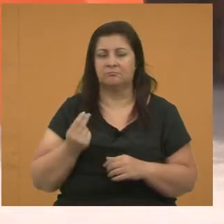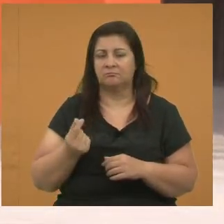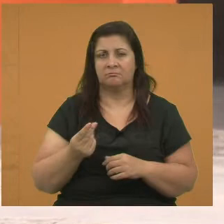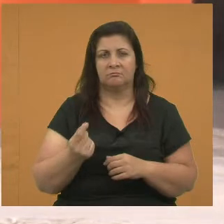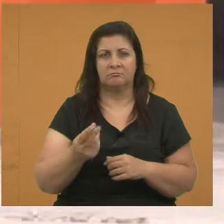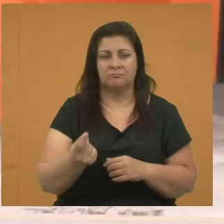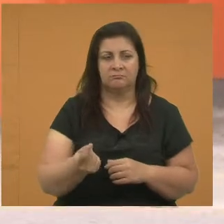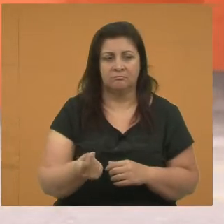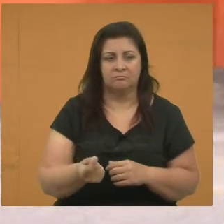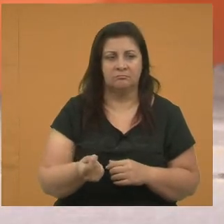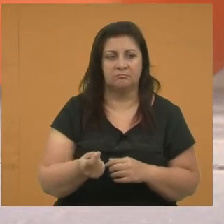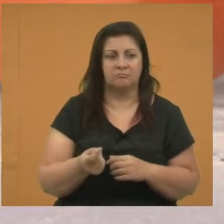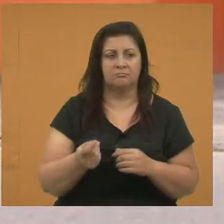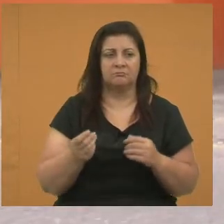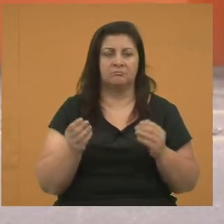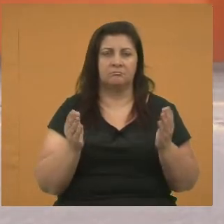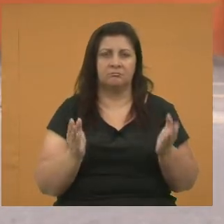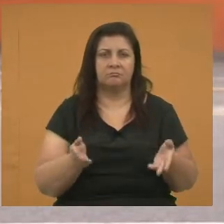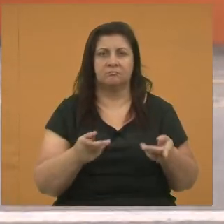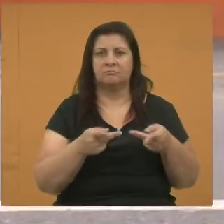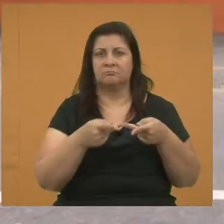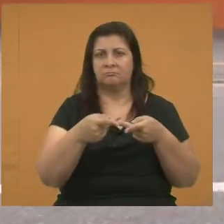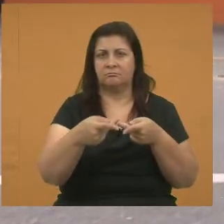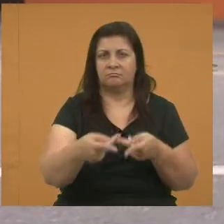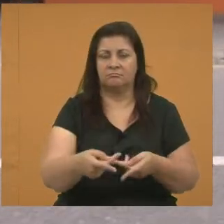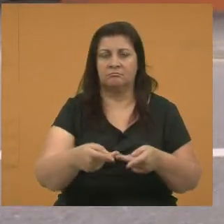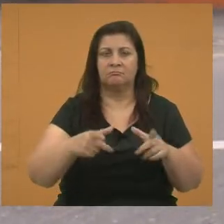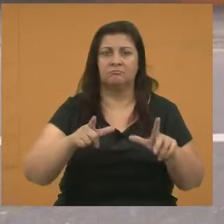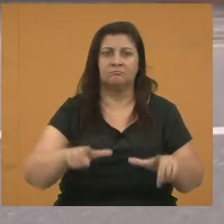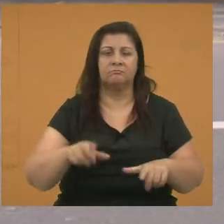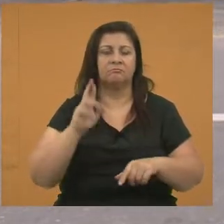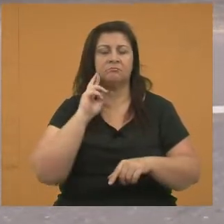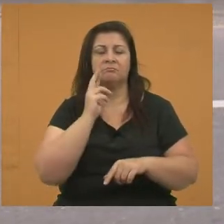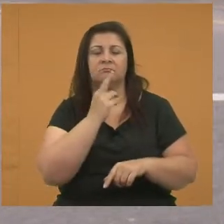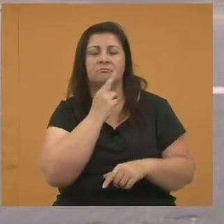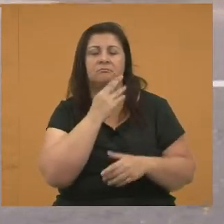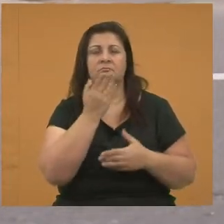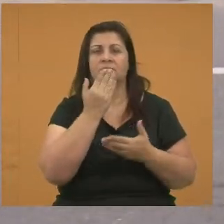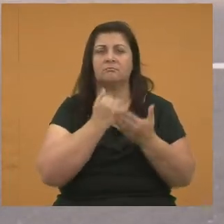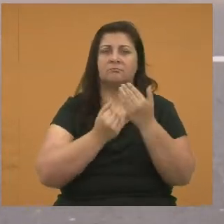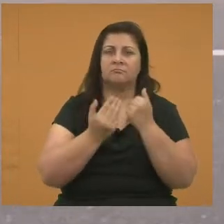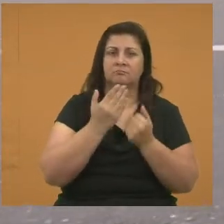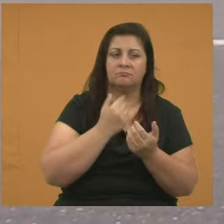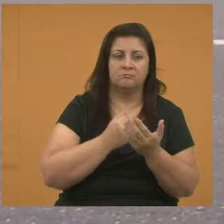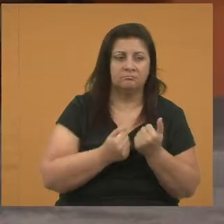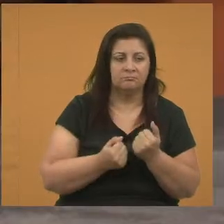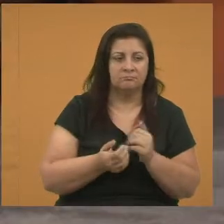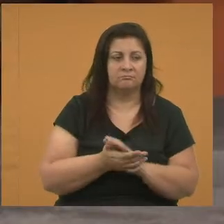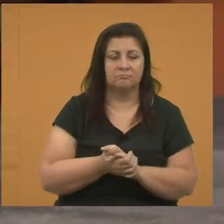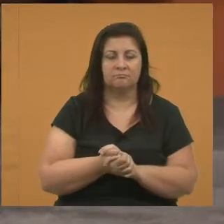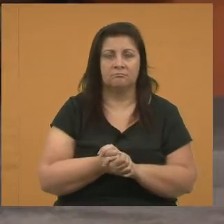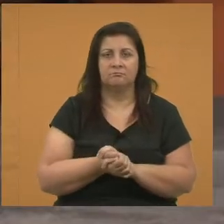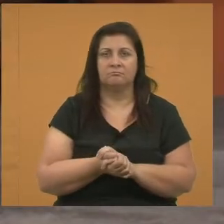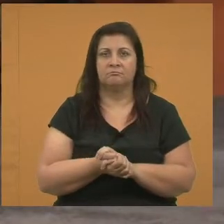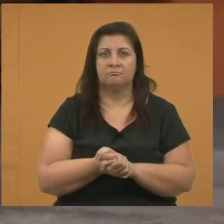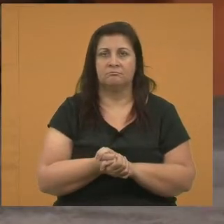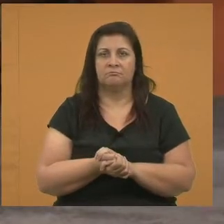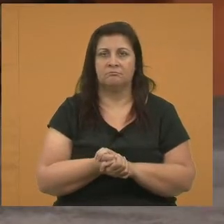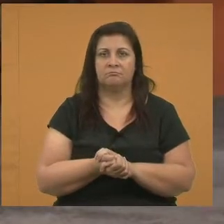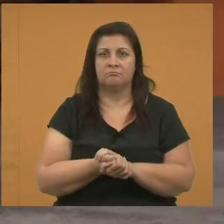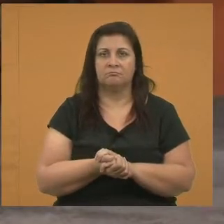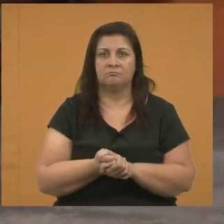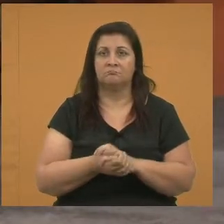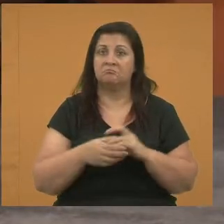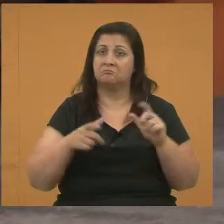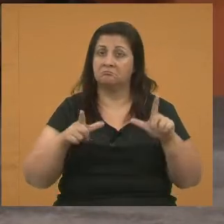já estivemos ali no recinto, almoçamos já por diversas vezes, então é